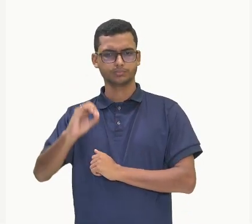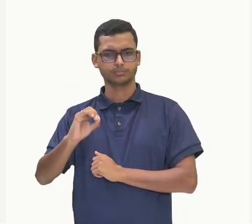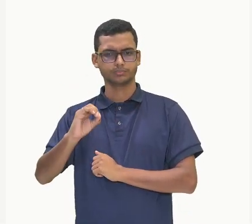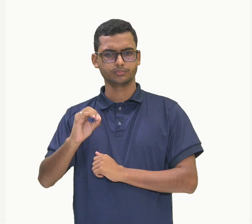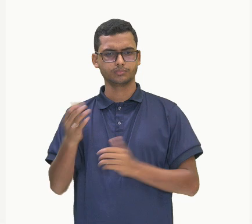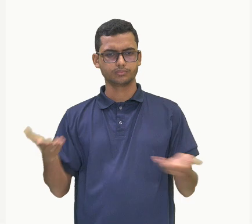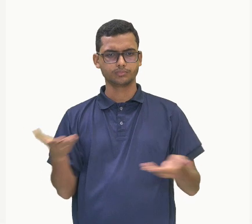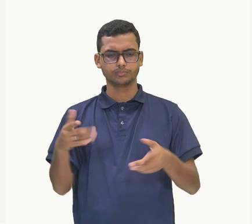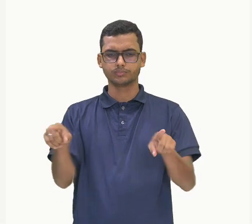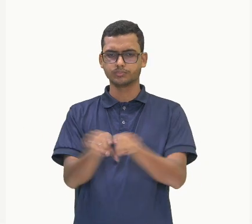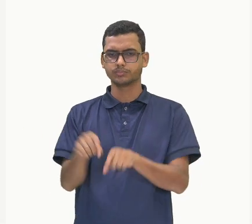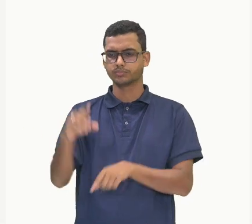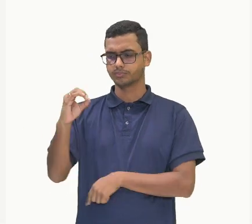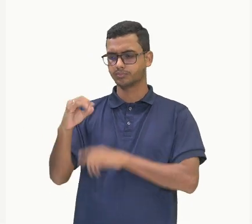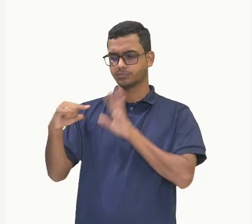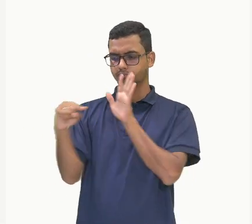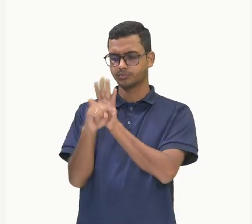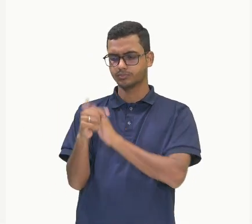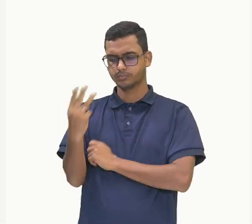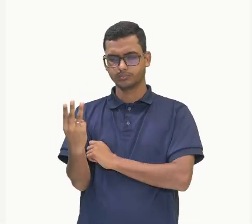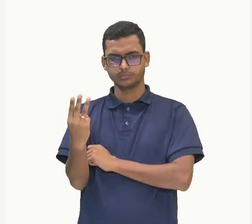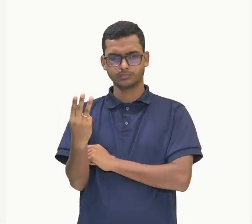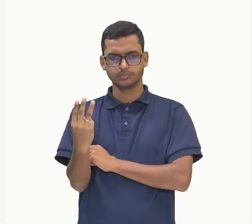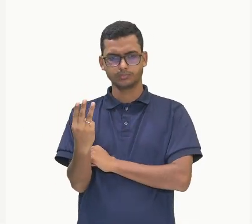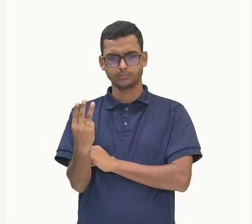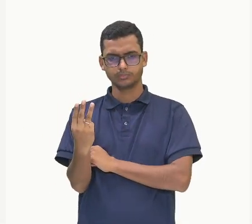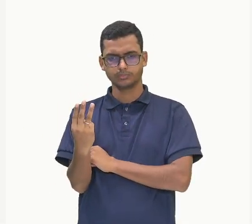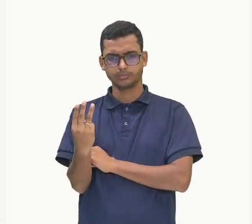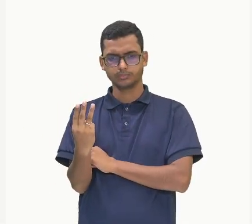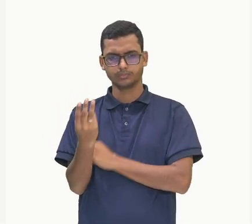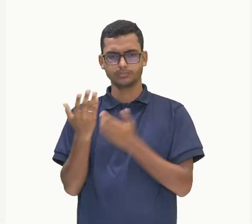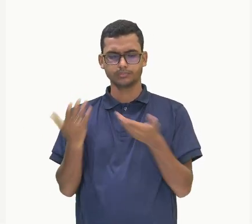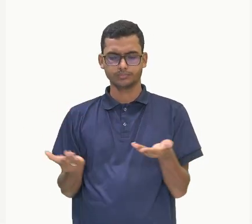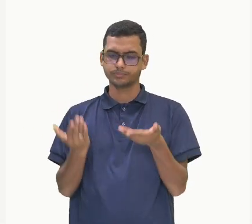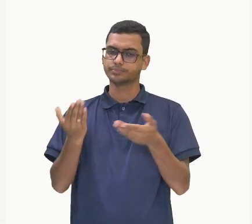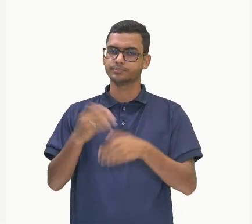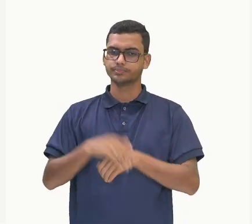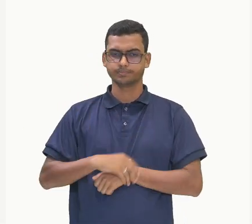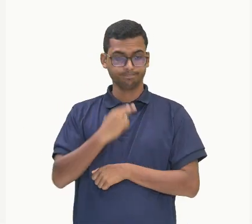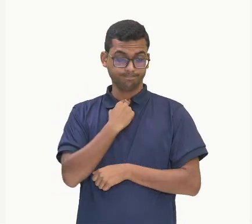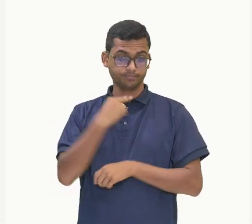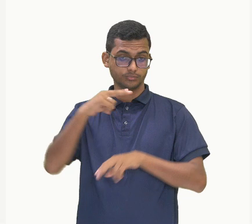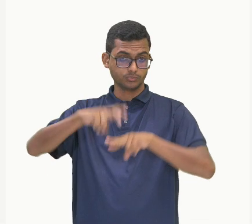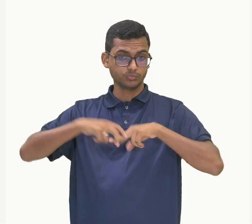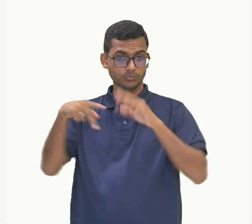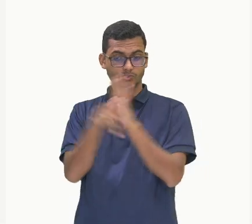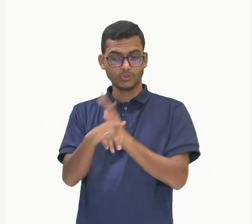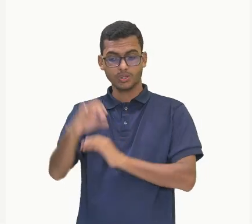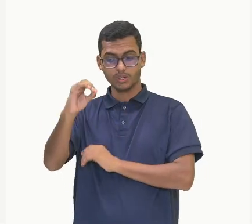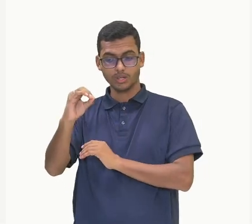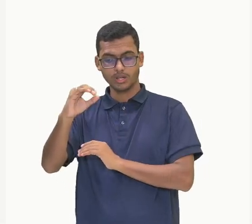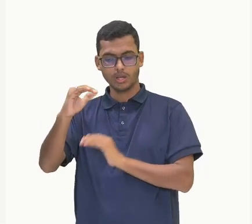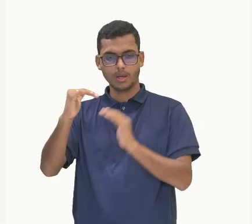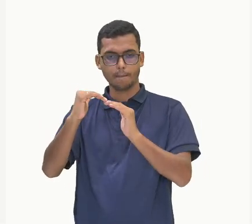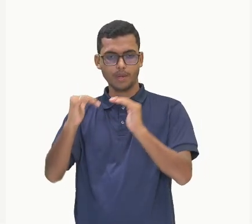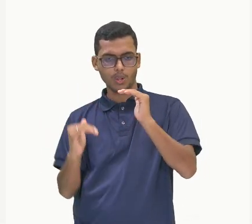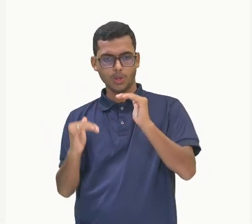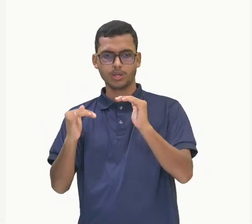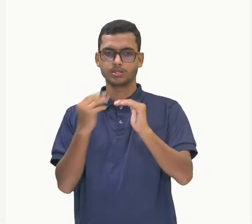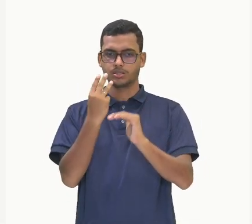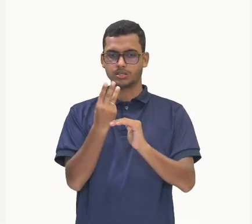0 menos 3, não pode, porque o 0 é menor. Então, o que é que eu faço? Eu vou emprestar desse primeiro 0 aqui.